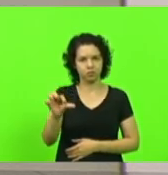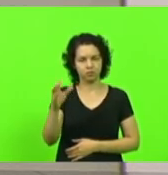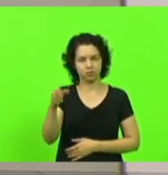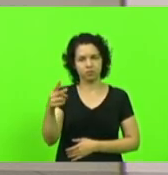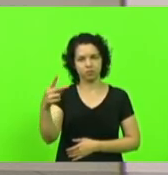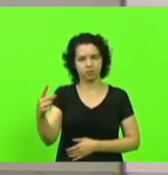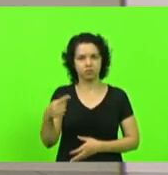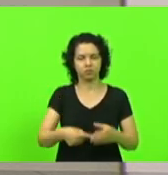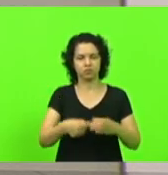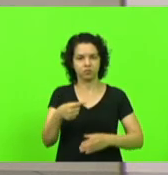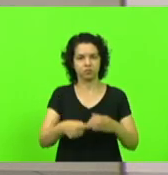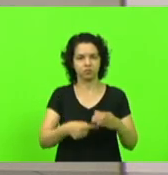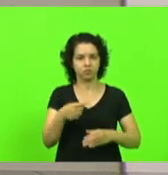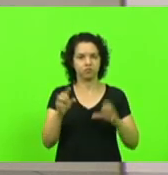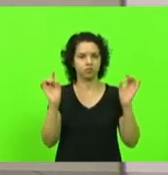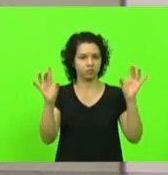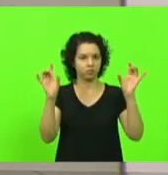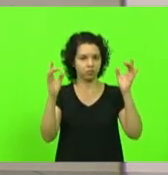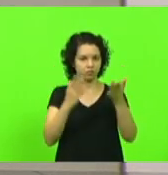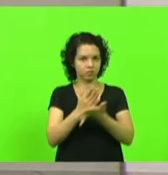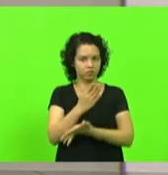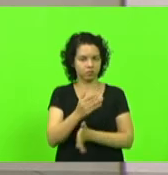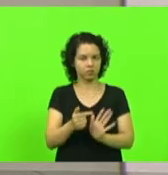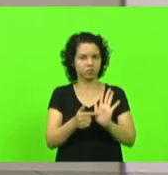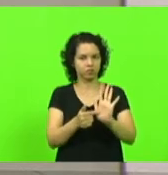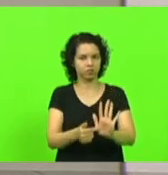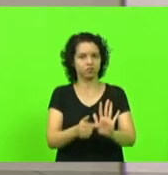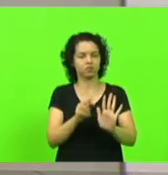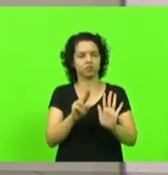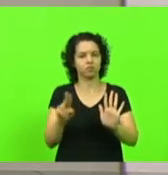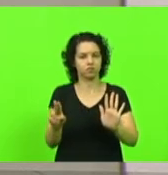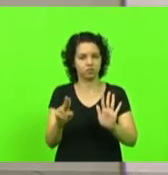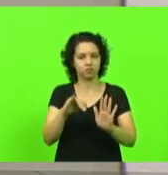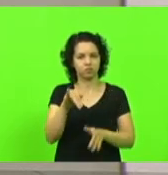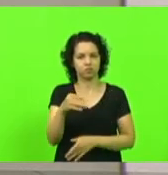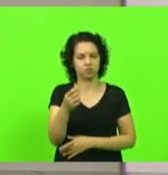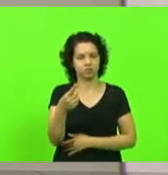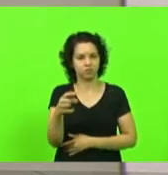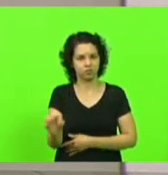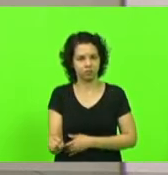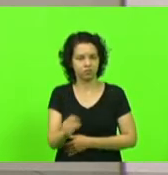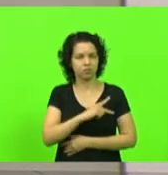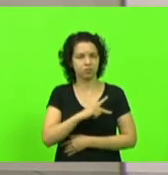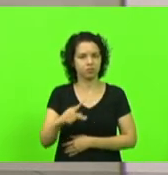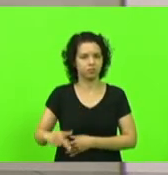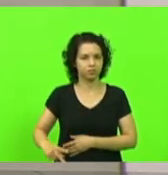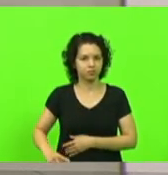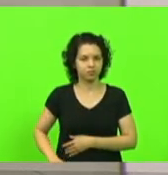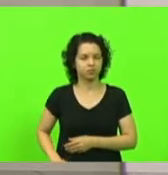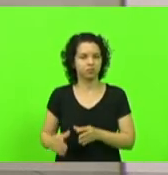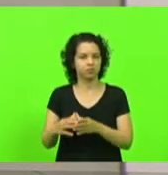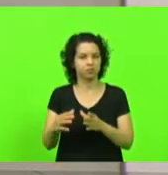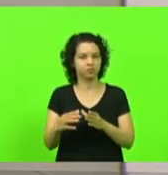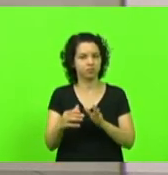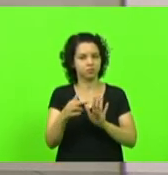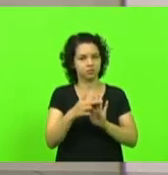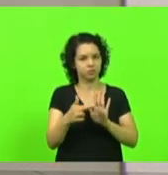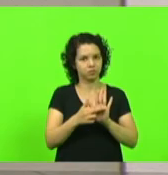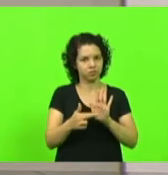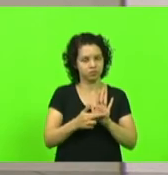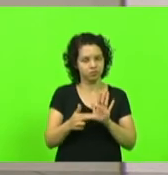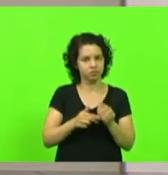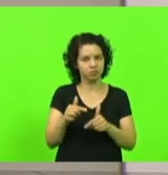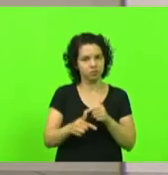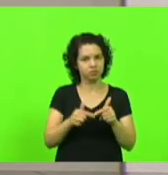especial. Aprova a indicação do nome do senhor João Carlos Grando para o cargo de presidente da Agência de Regulação de Serviços Públicos de